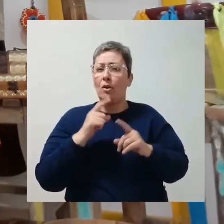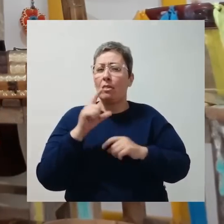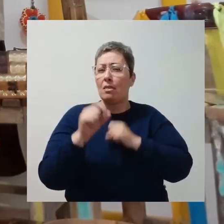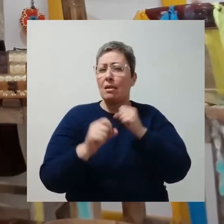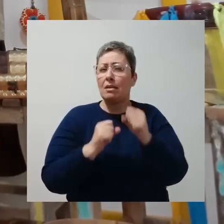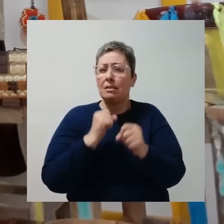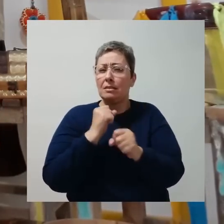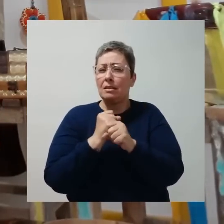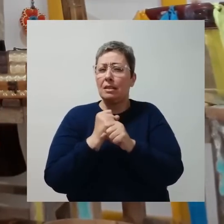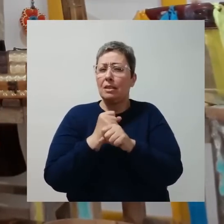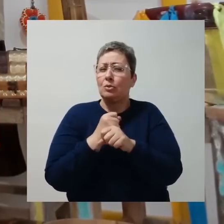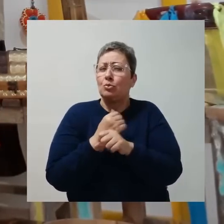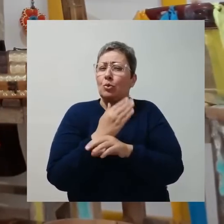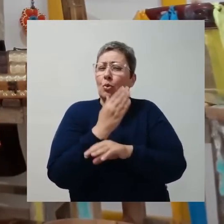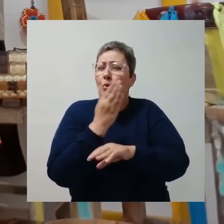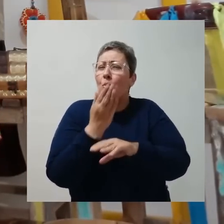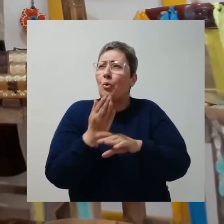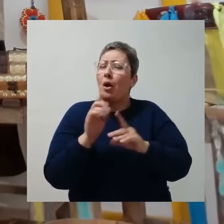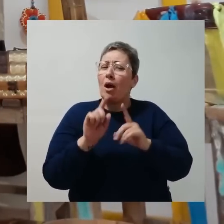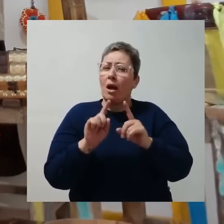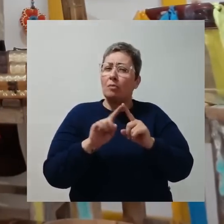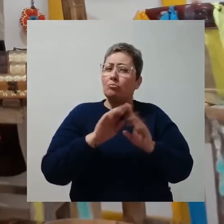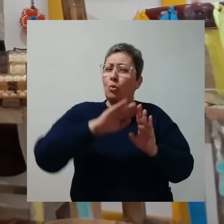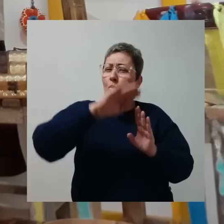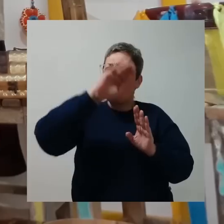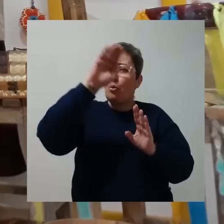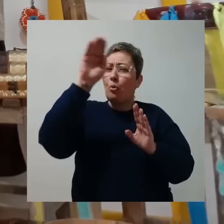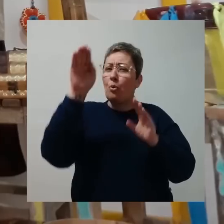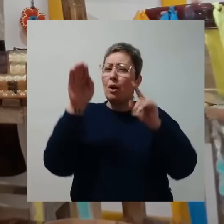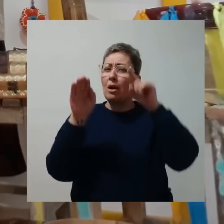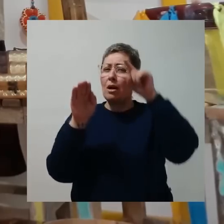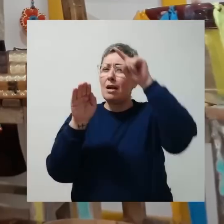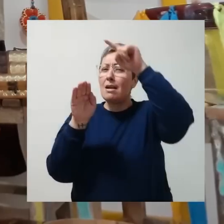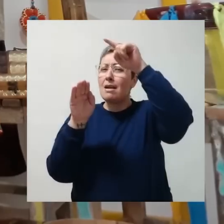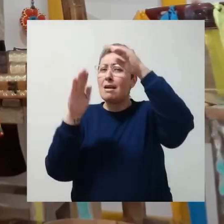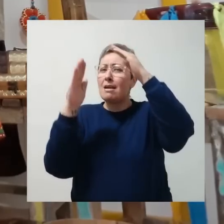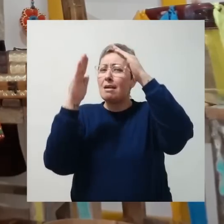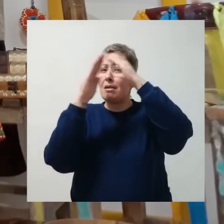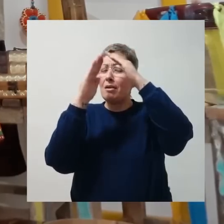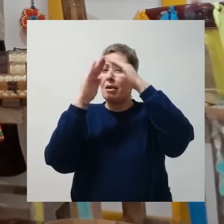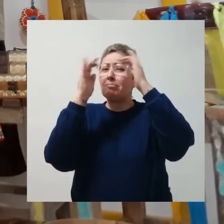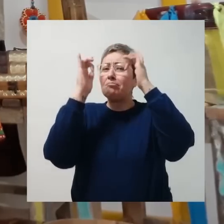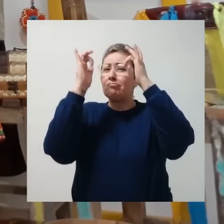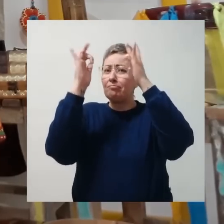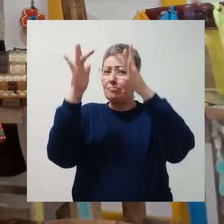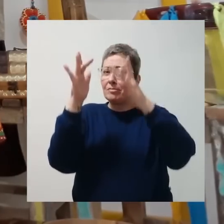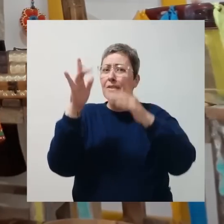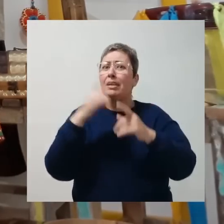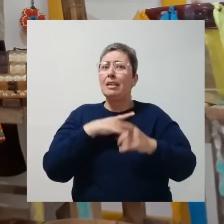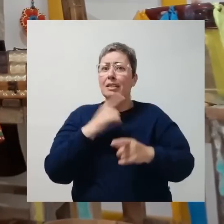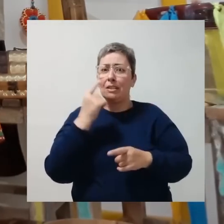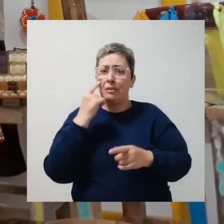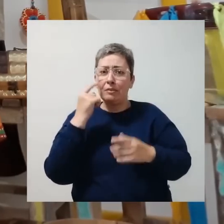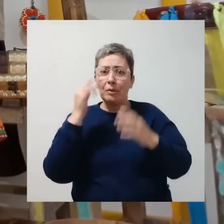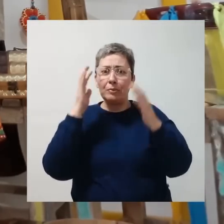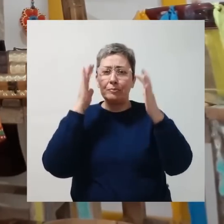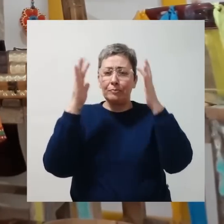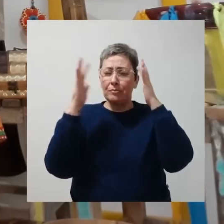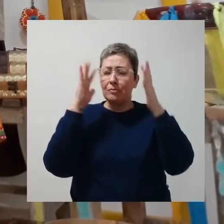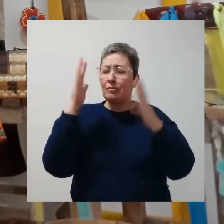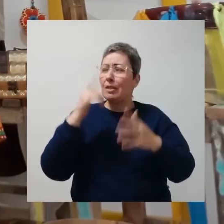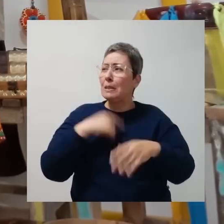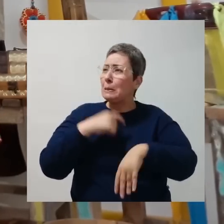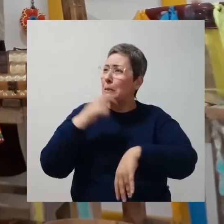no alto das montanhas. Vocês já imaginaram quanto tempo,